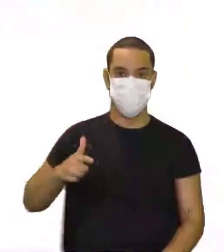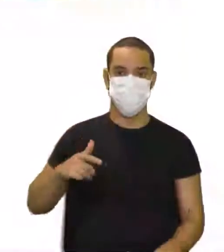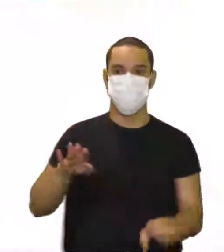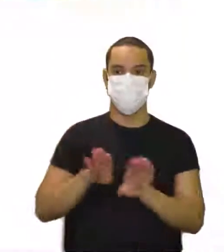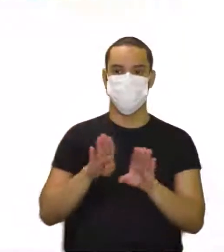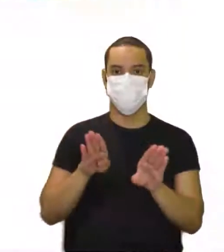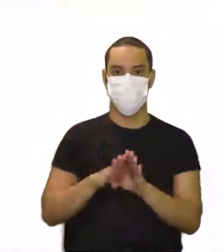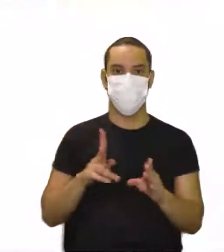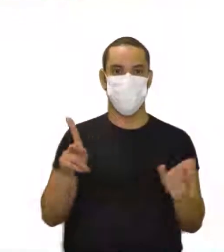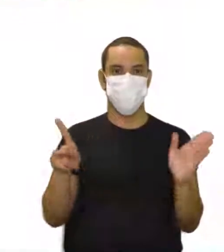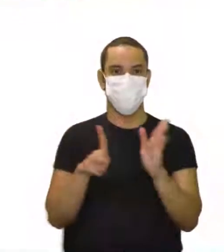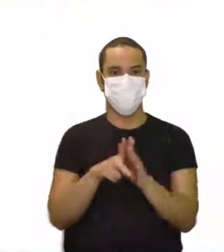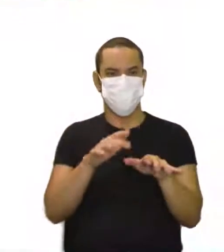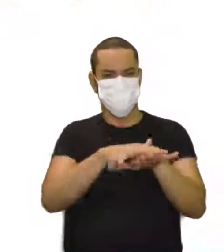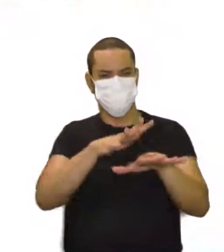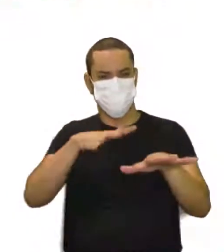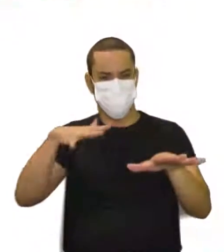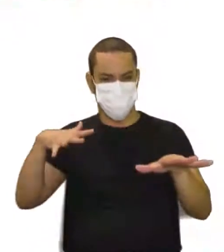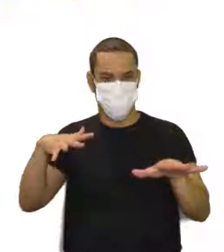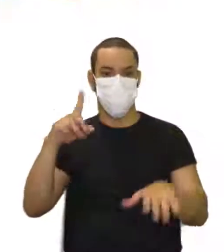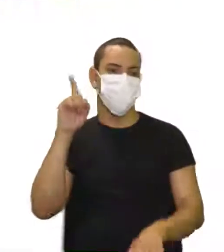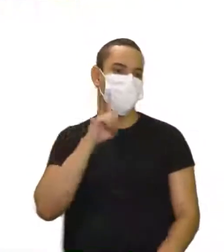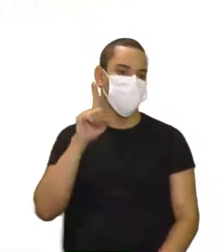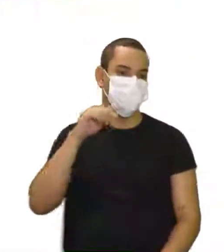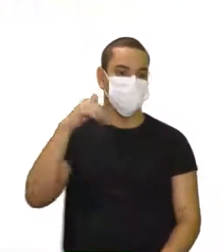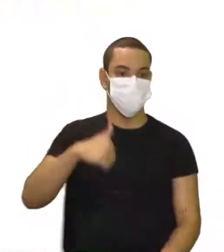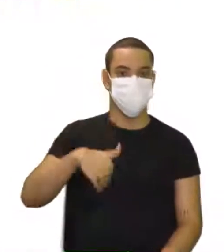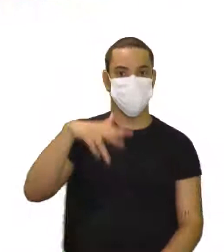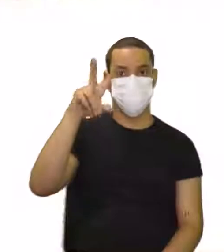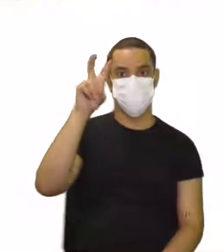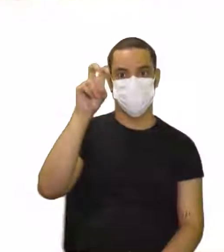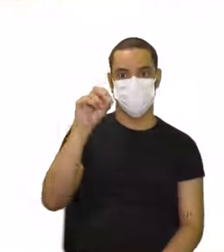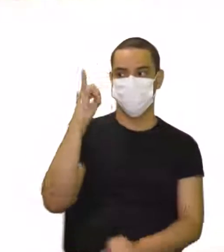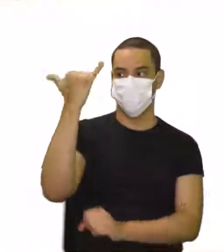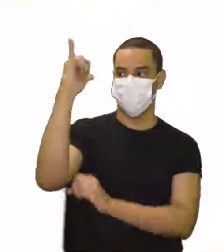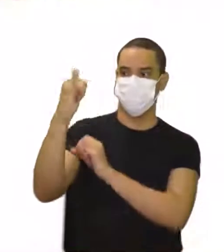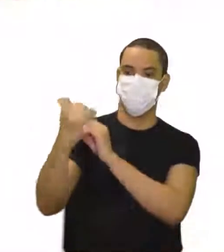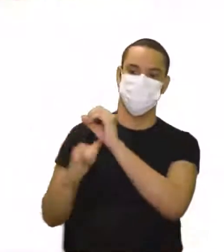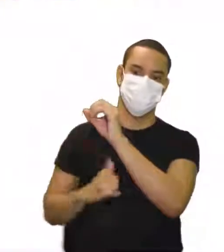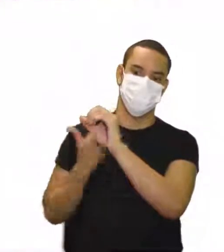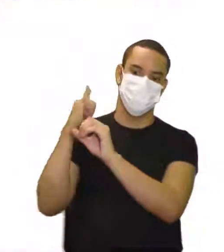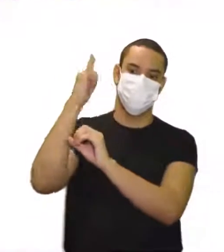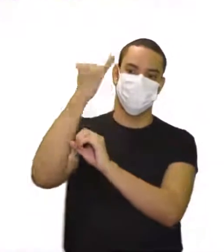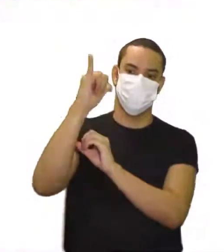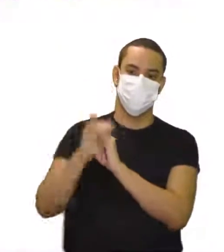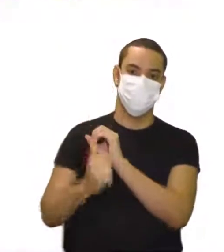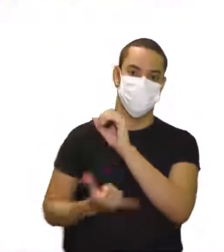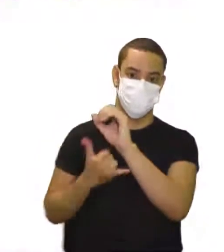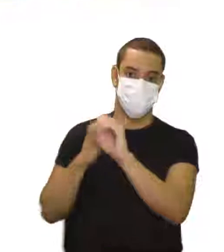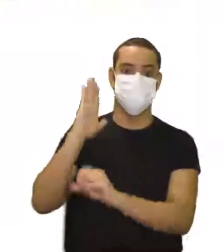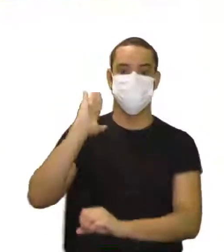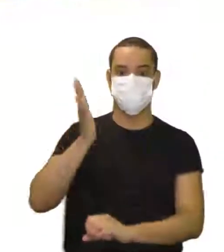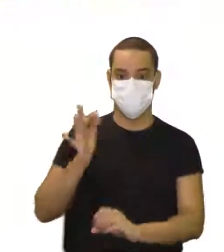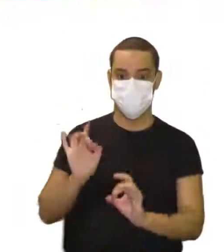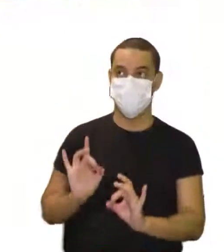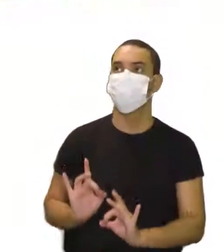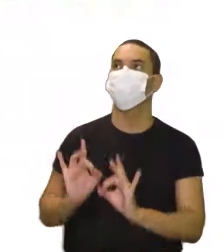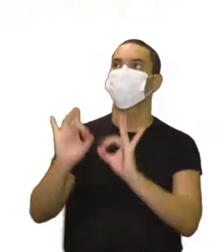Mais de 50 satélites como este Navistar já foram lançados